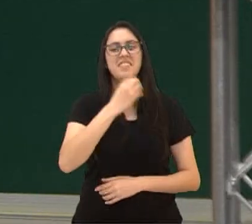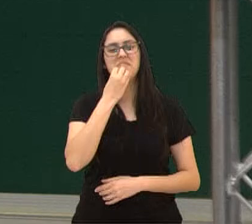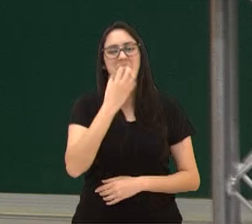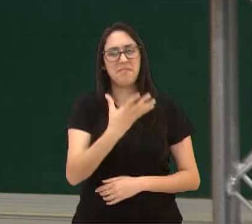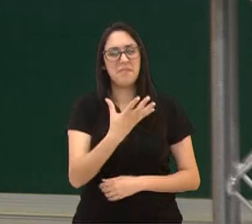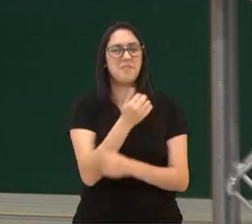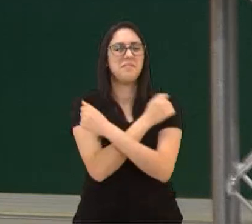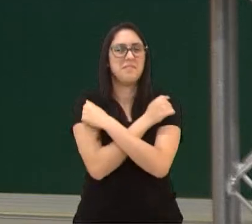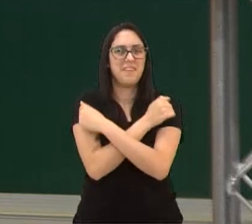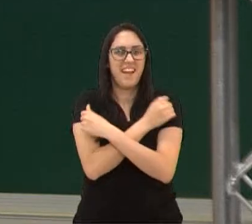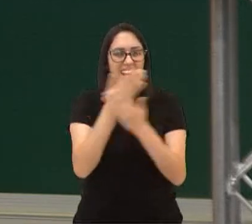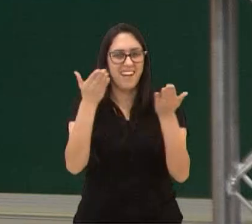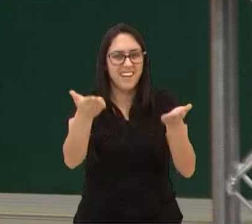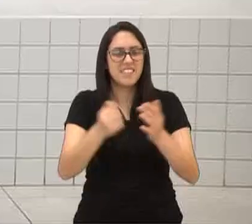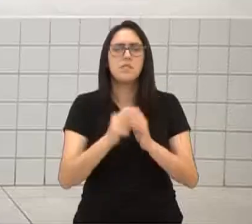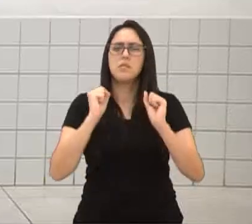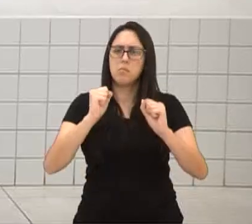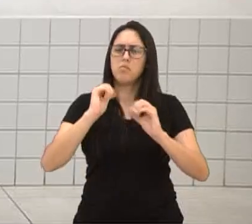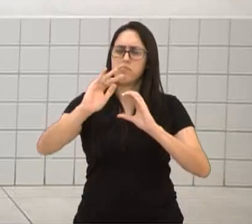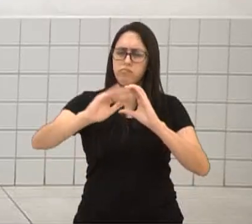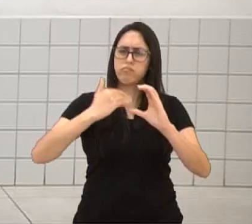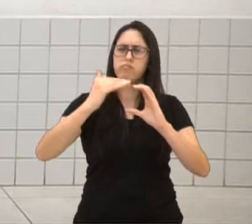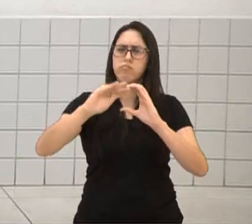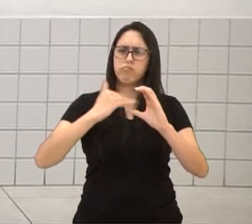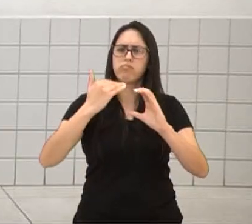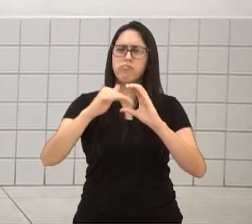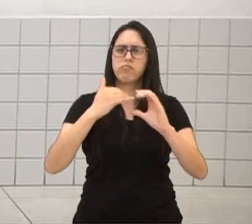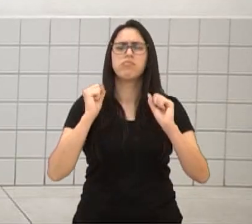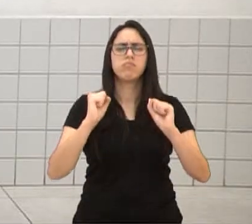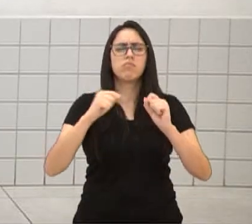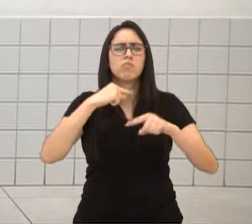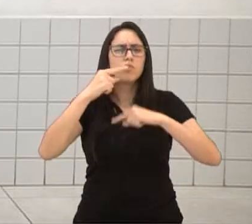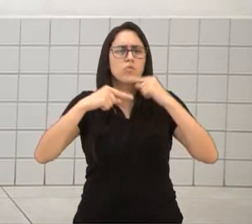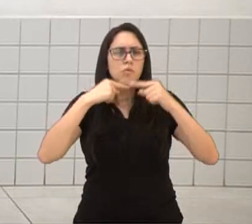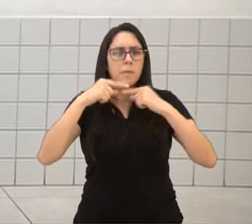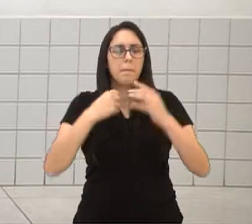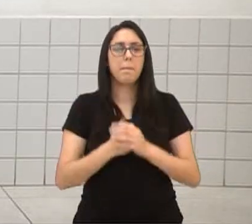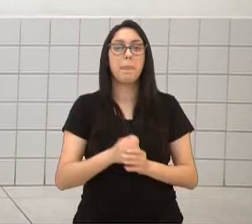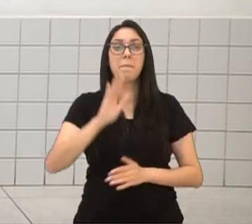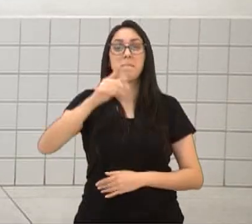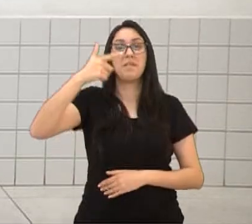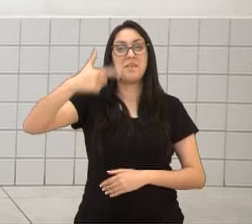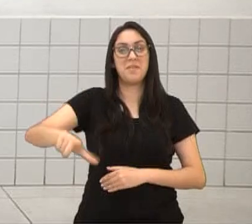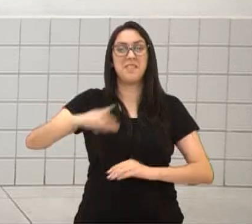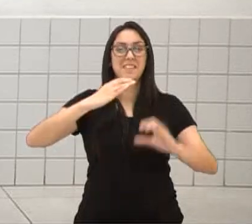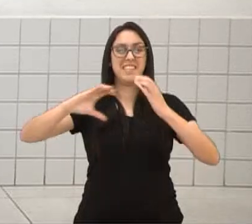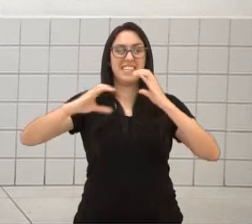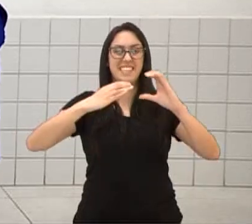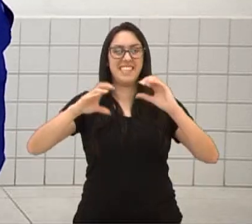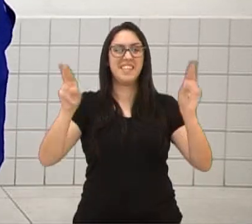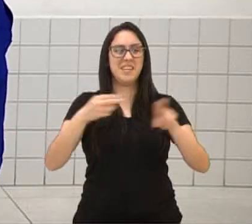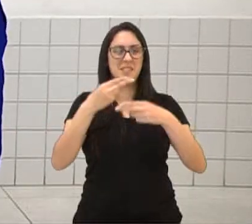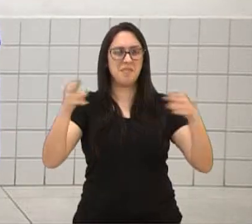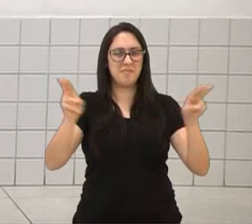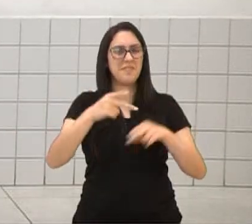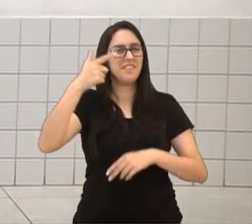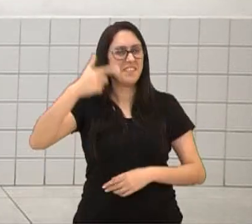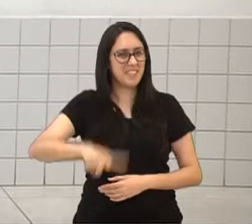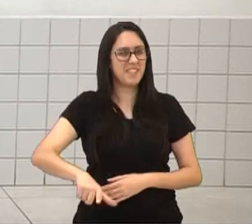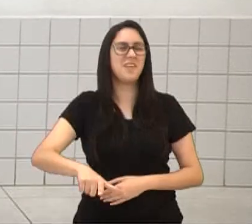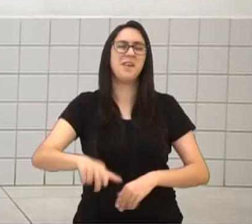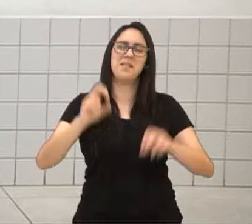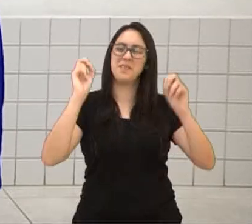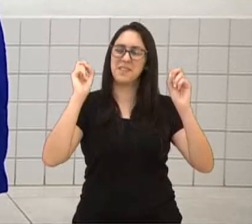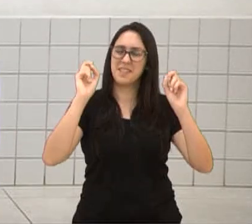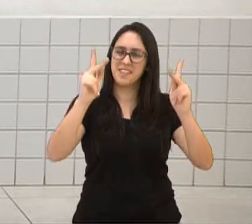a vocês, tá? Mandem perguntas. É isso aí. O pessoal tá pedindo pra gente cantar mais uma vez, que eles não pegaram o negócio direito. Vamos lá,